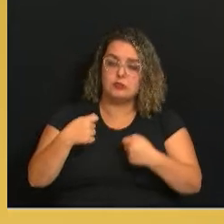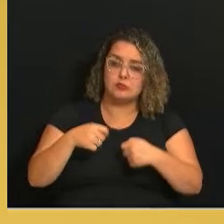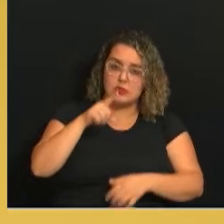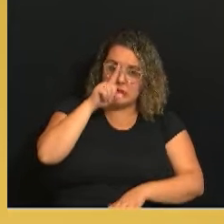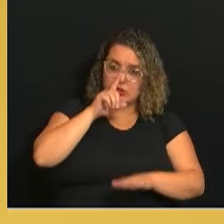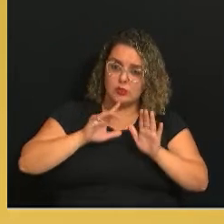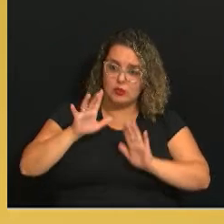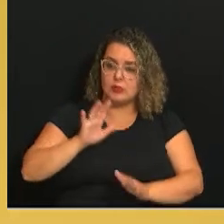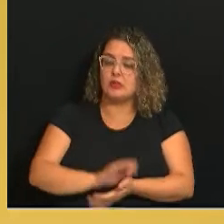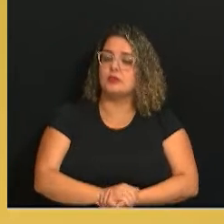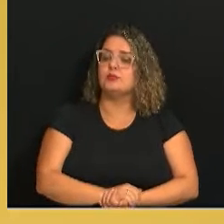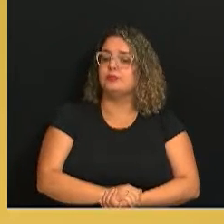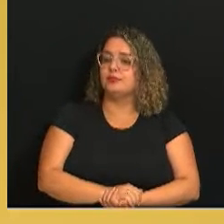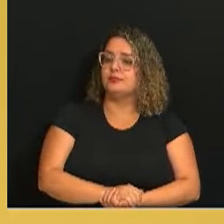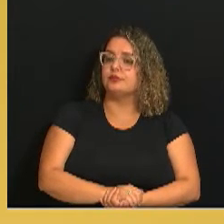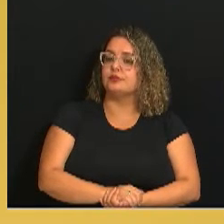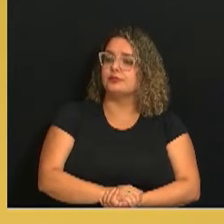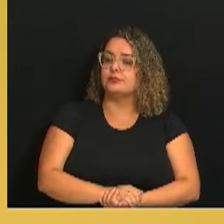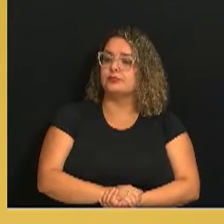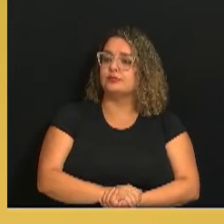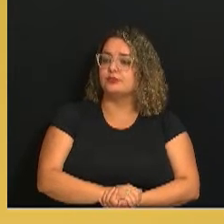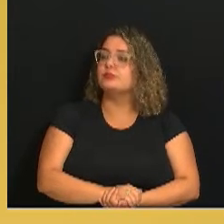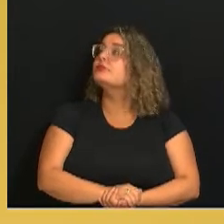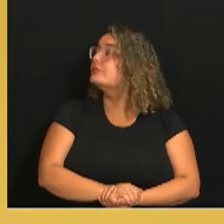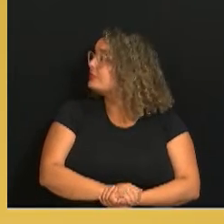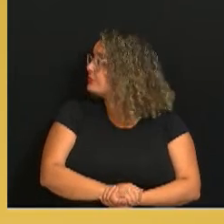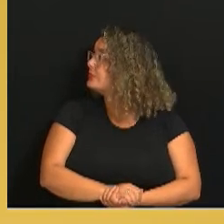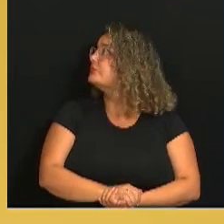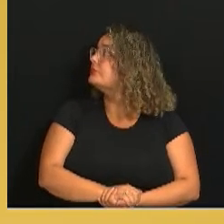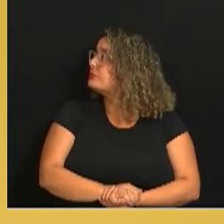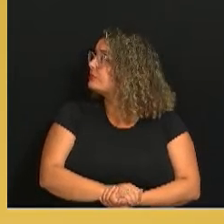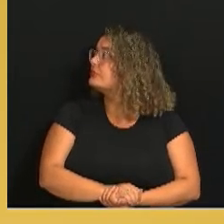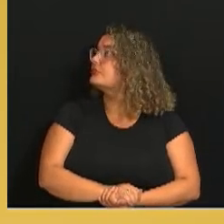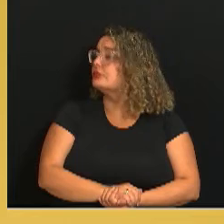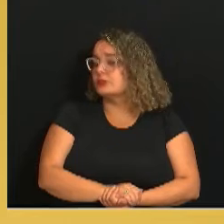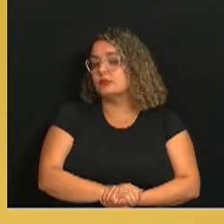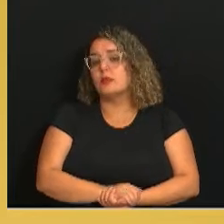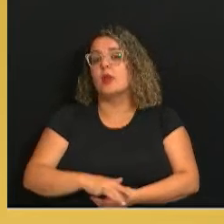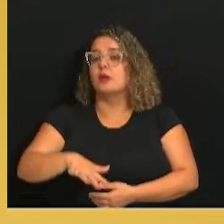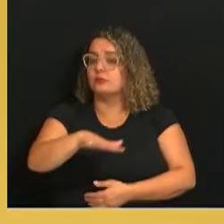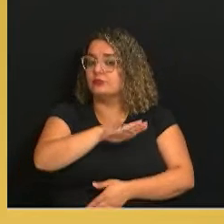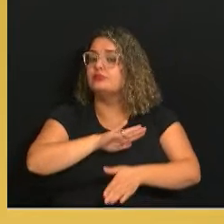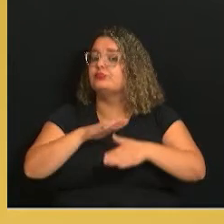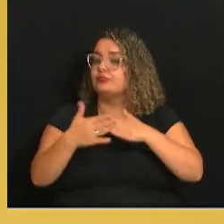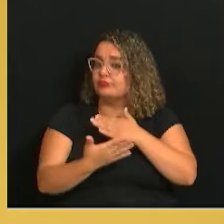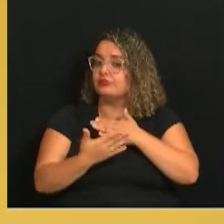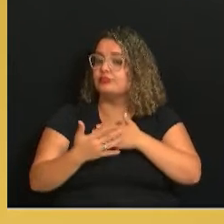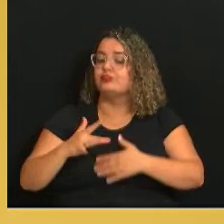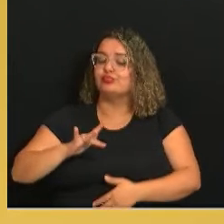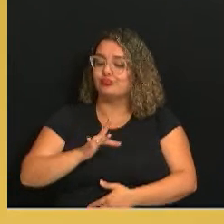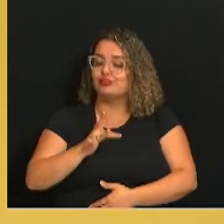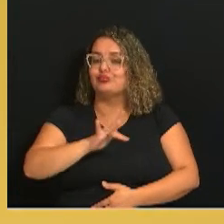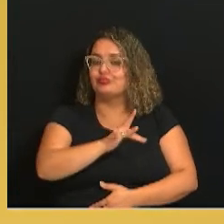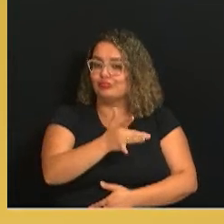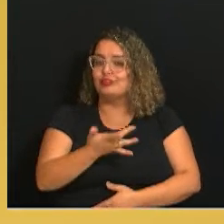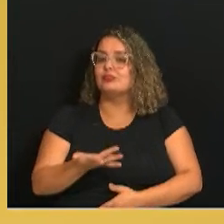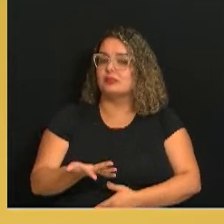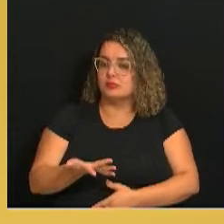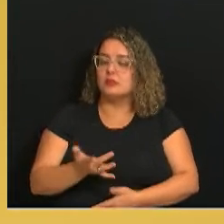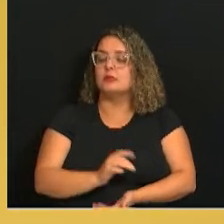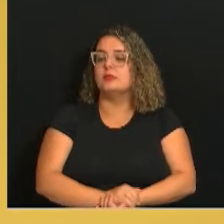Segue, olha, essa tabela que a gente trouxe hoje nesse alerta 28, que a prefeitura chama, tem 17